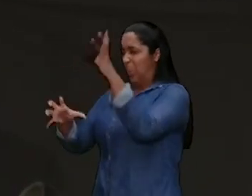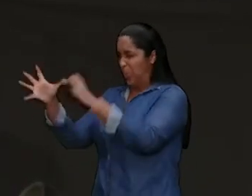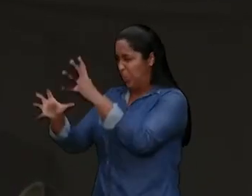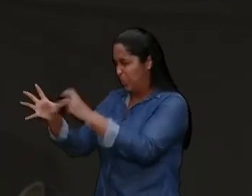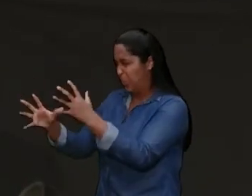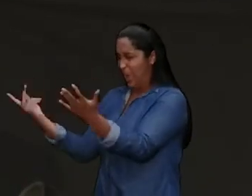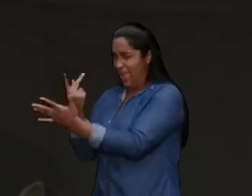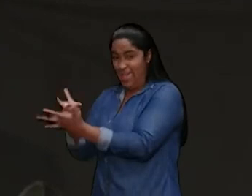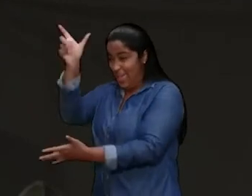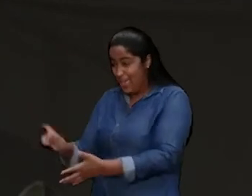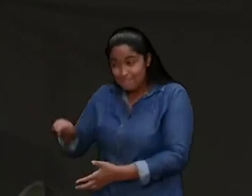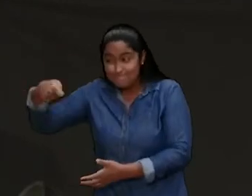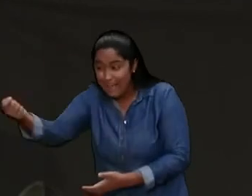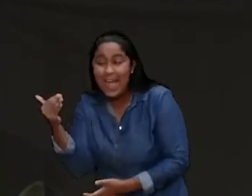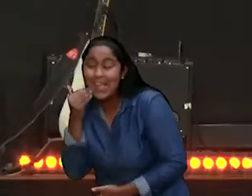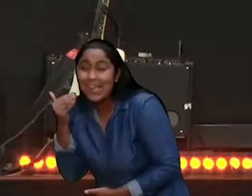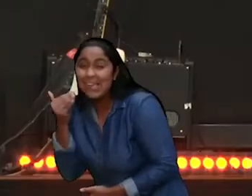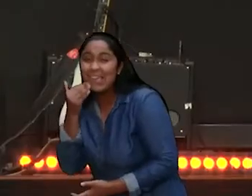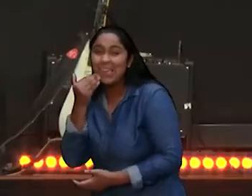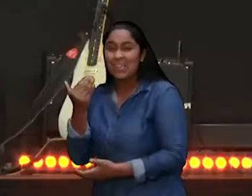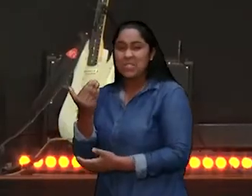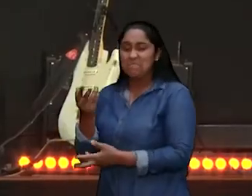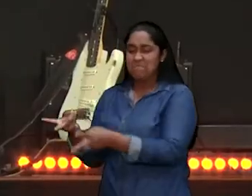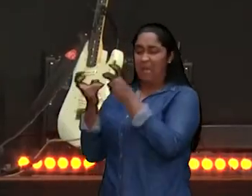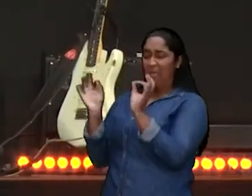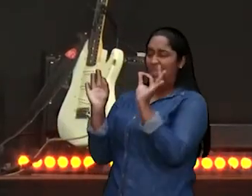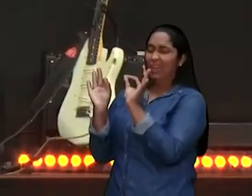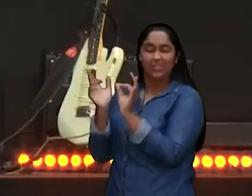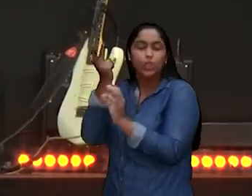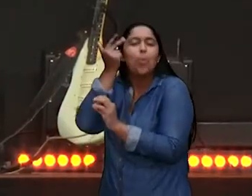saber qual foi o próximo Qual foi o último Capítulo